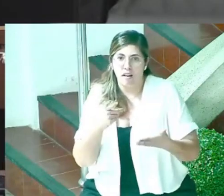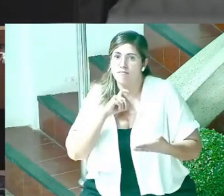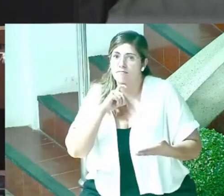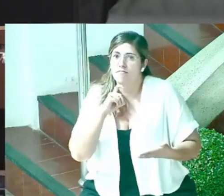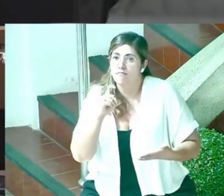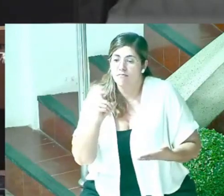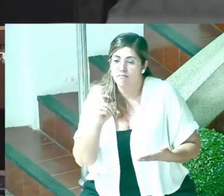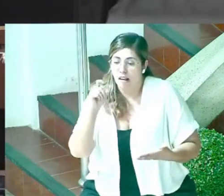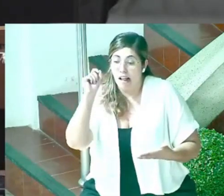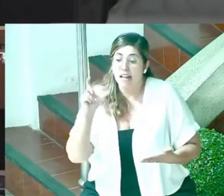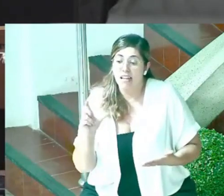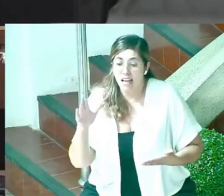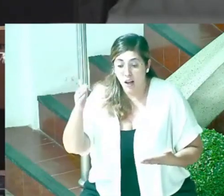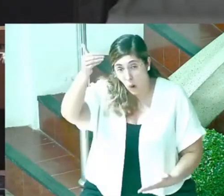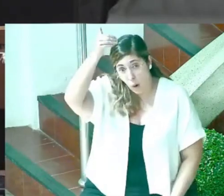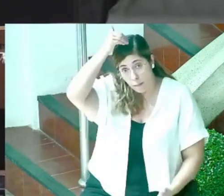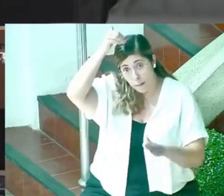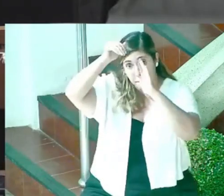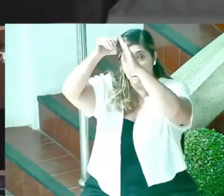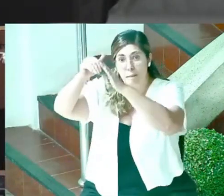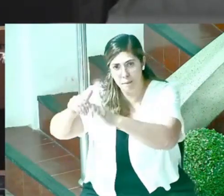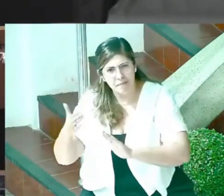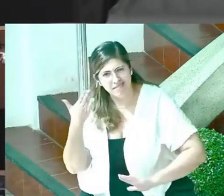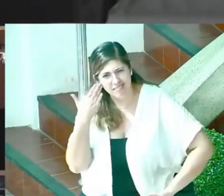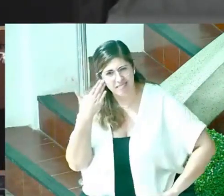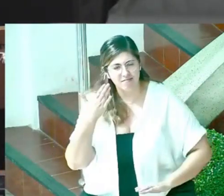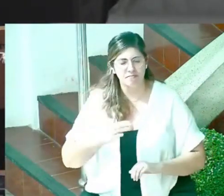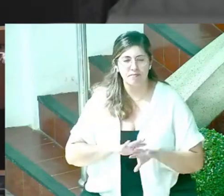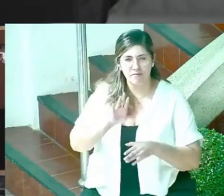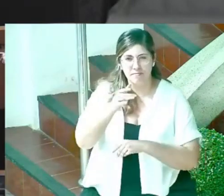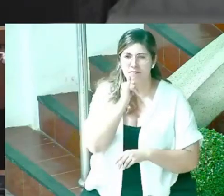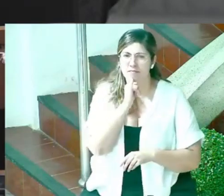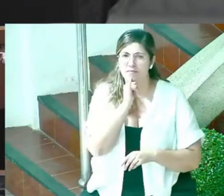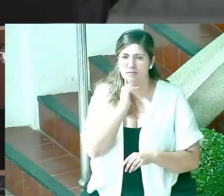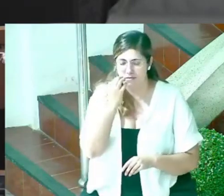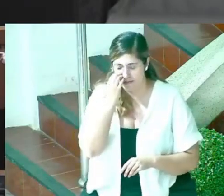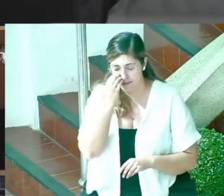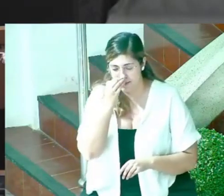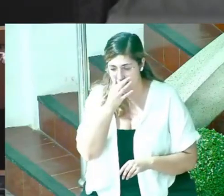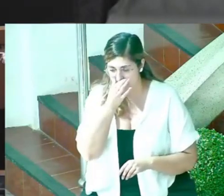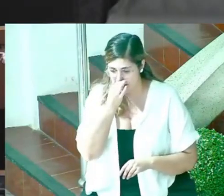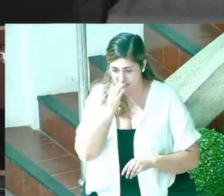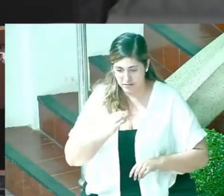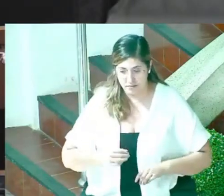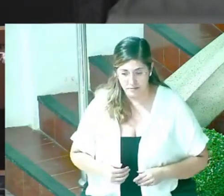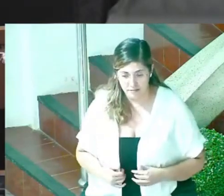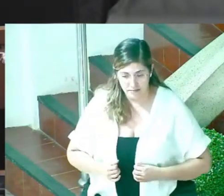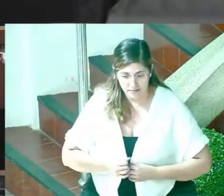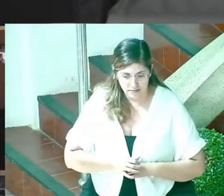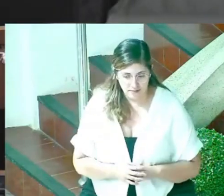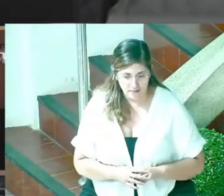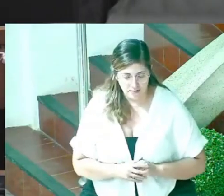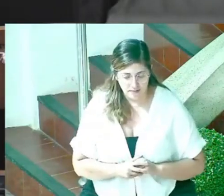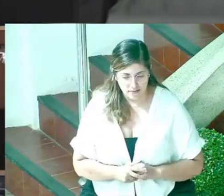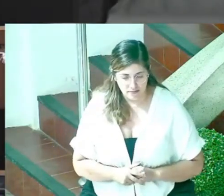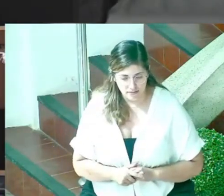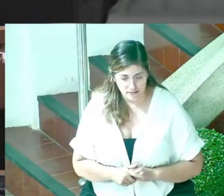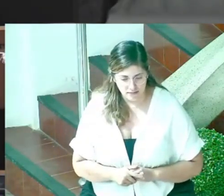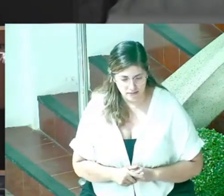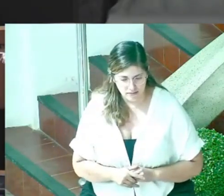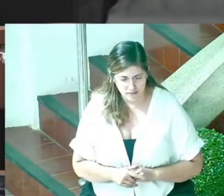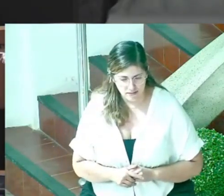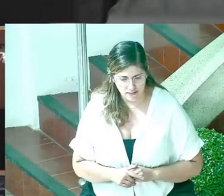perdão de Deus está condicionado ao meu perdão ao outro é completamente inconsistente com